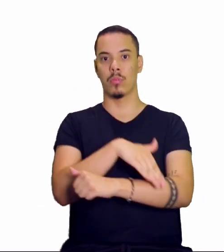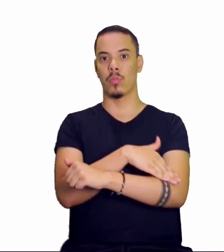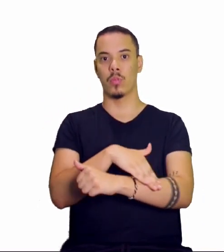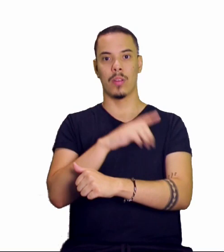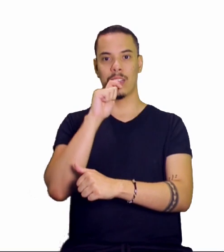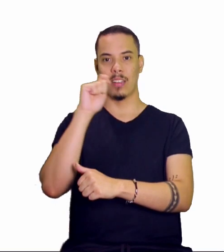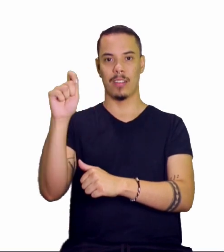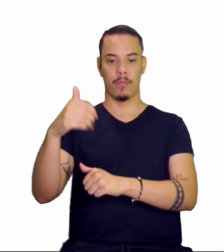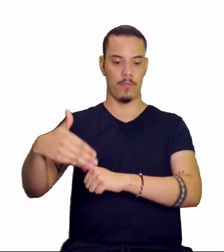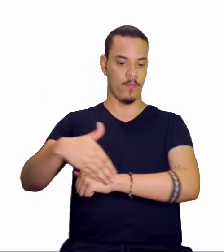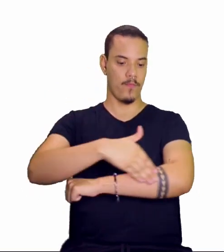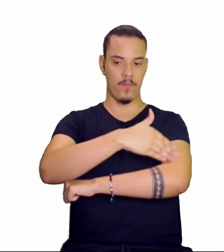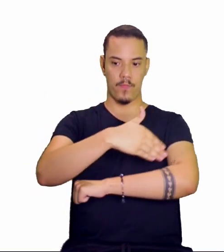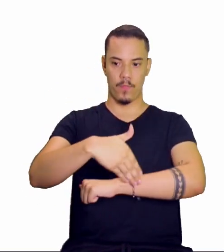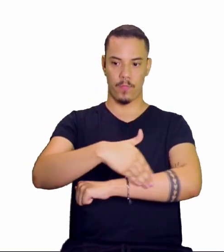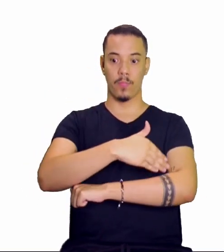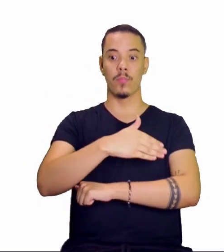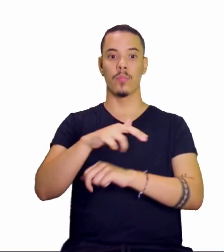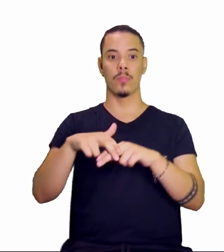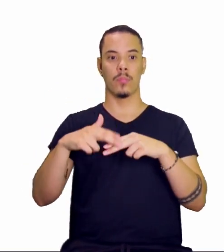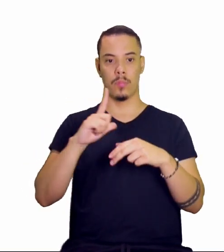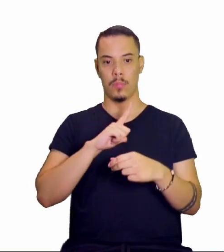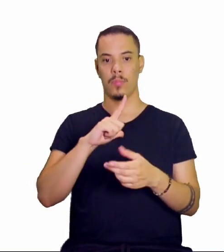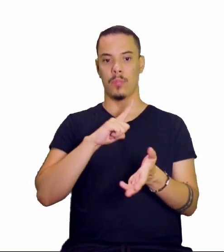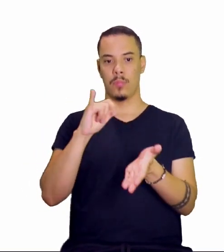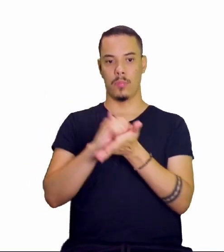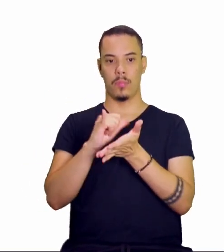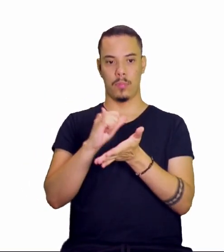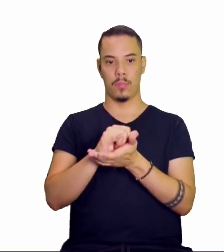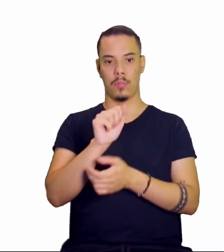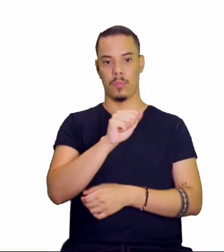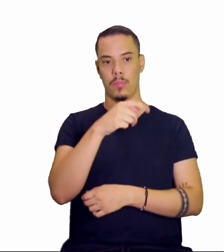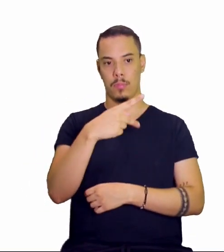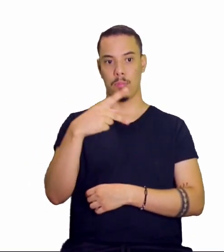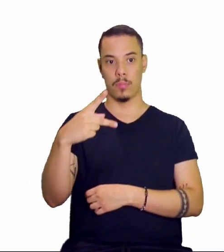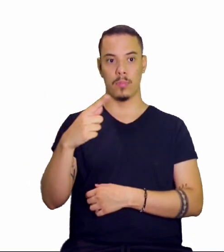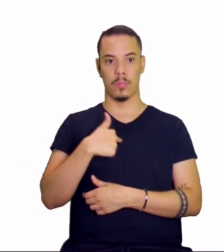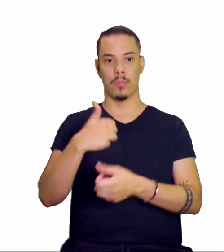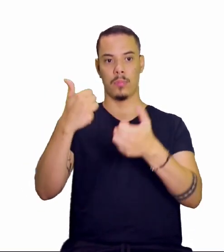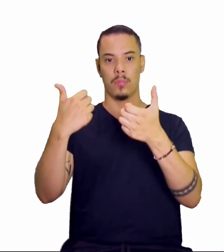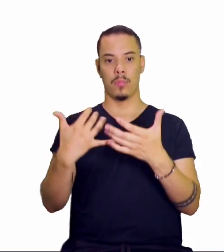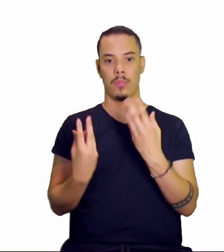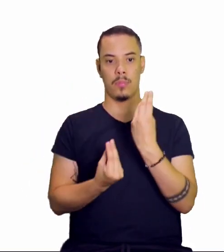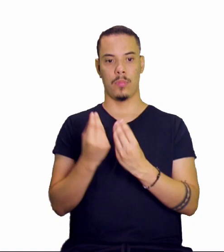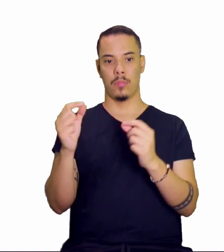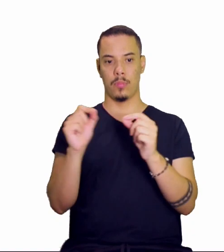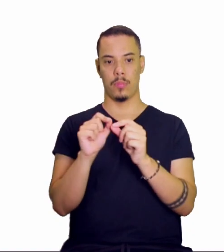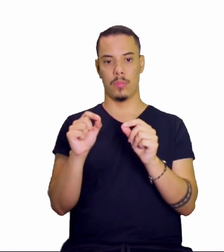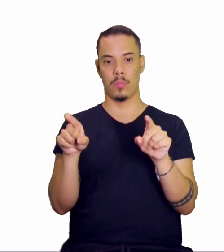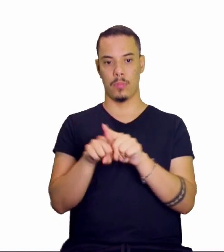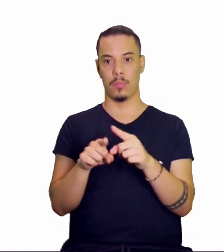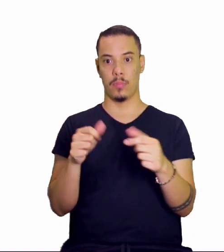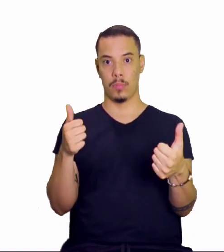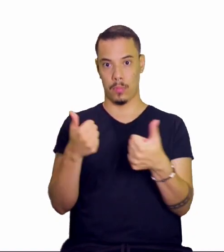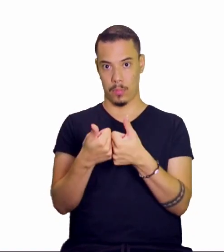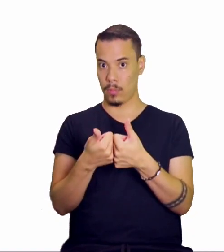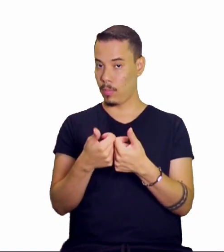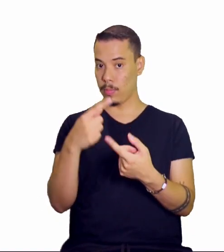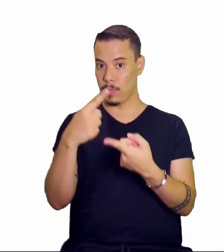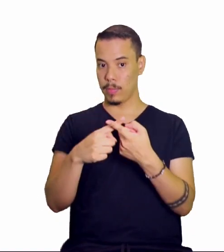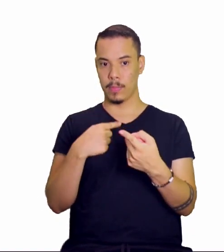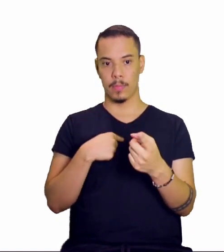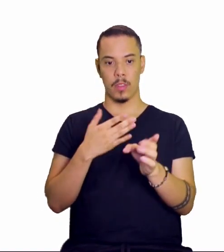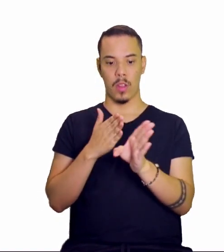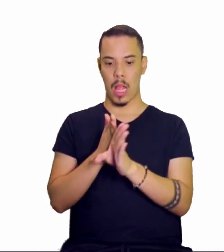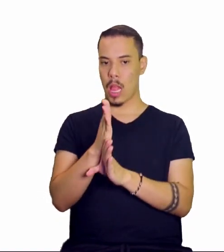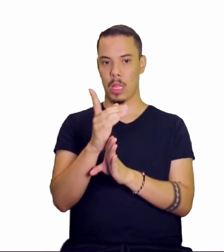Tiradentes. Então, ali eu tenho um aplicativo no Google Maps, ele fala a direção e sentido do deslocamento. Porque já que eu não vou fazer uma linha